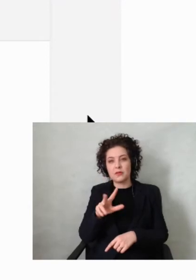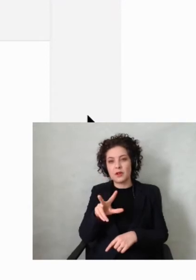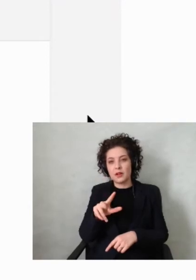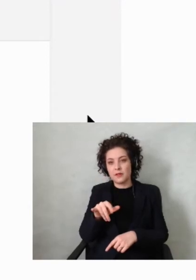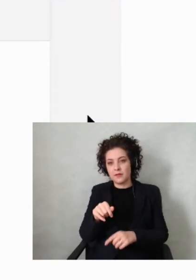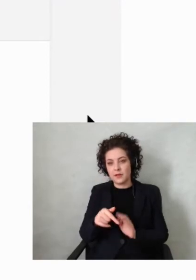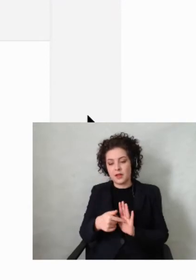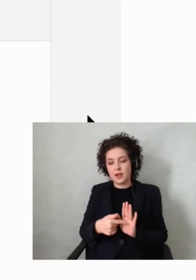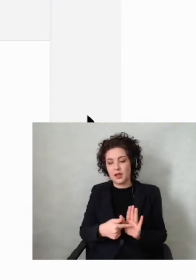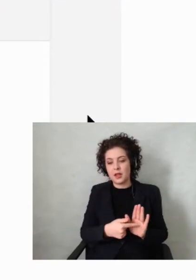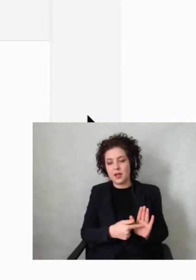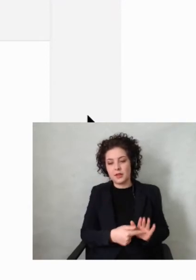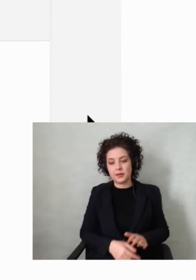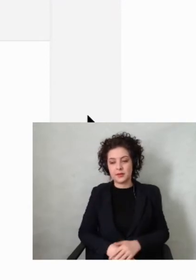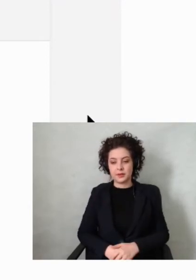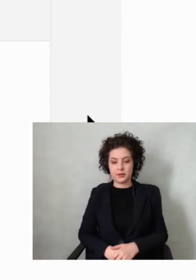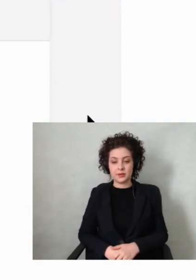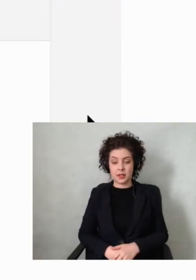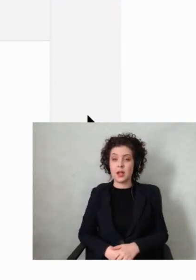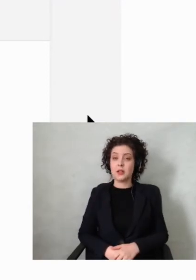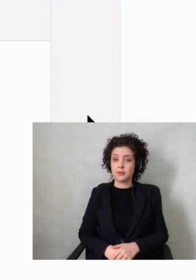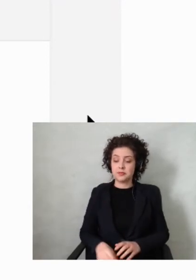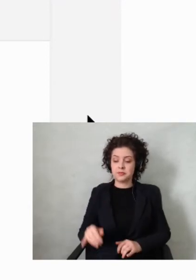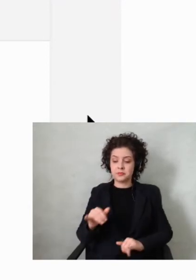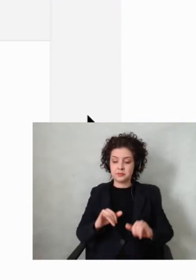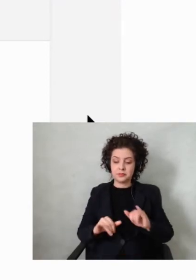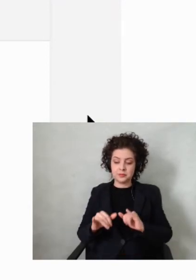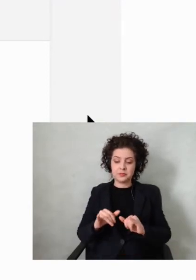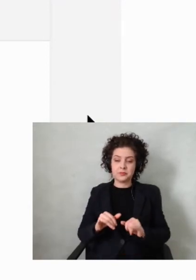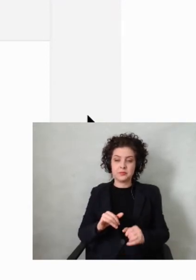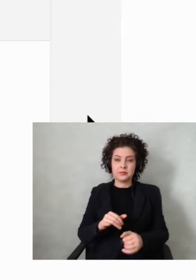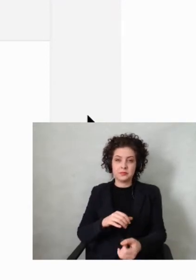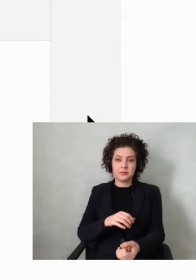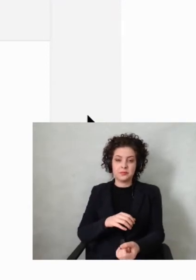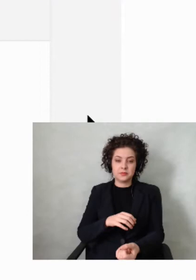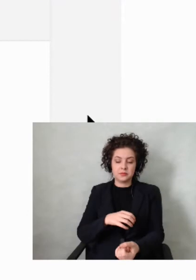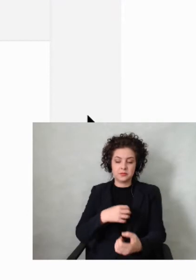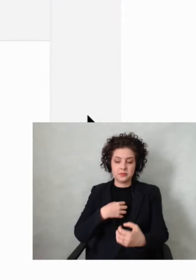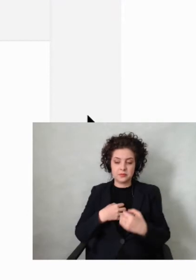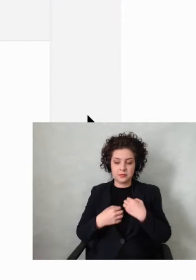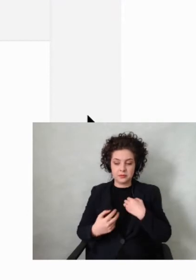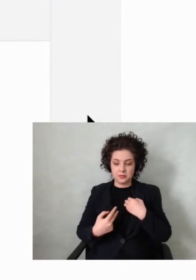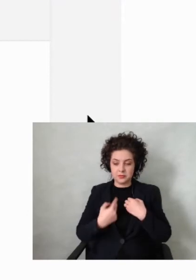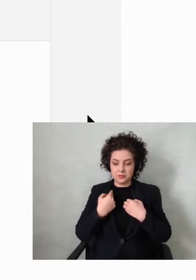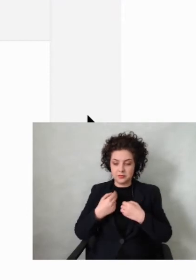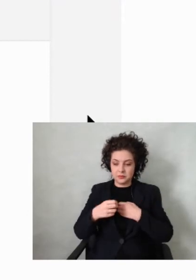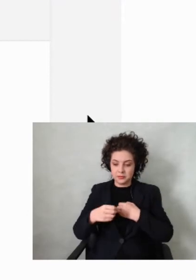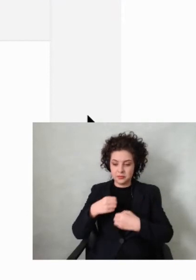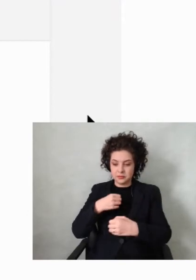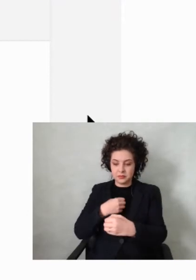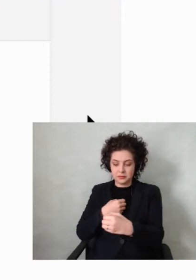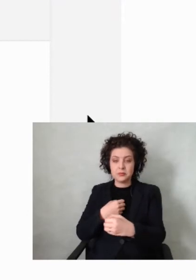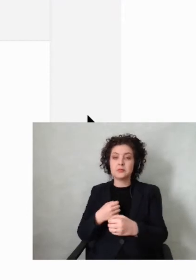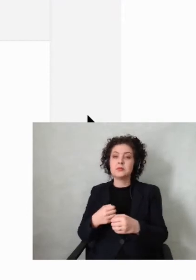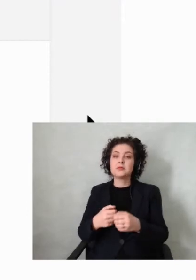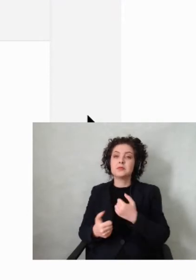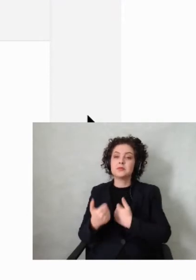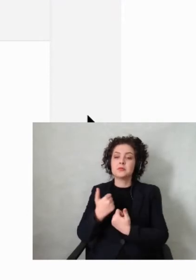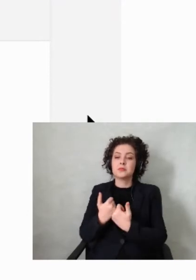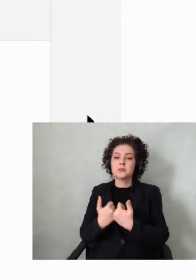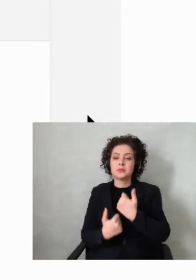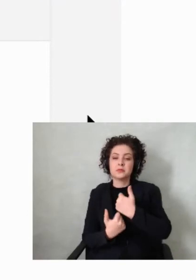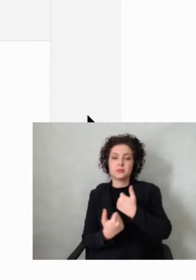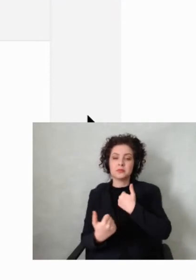a quimioterapia, transplantes, são elementos que levam e passam a ser facilitadores para